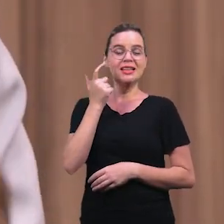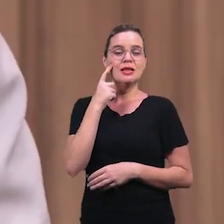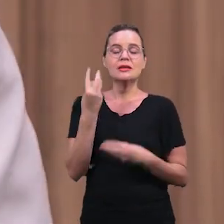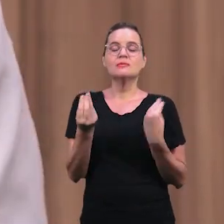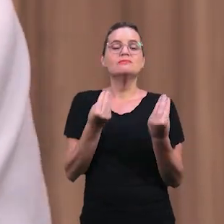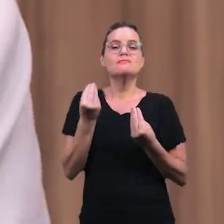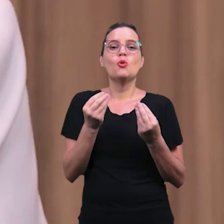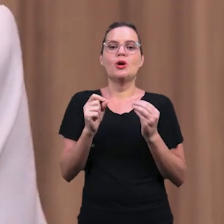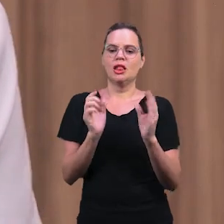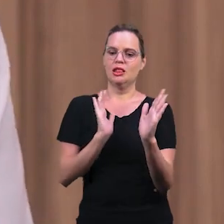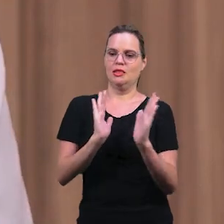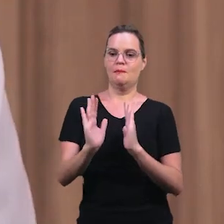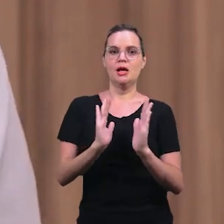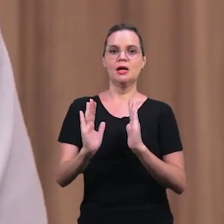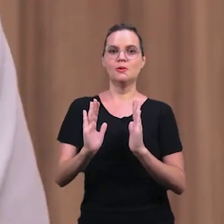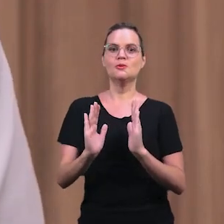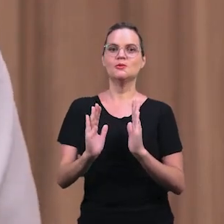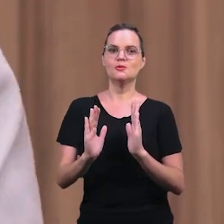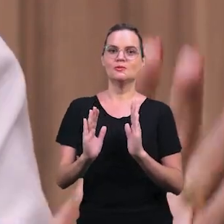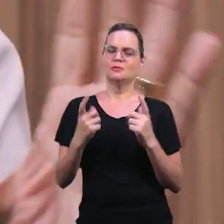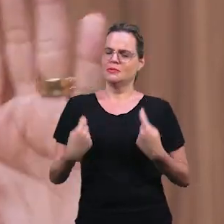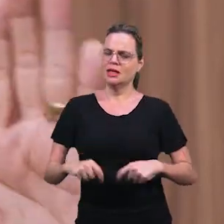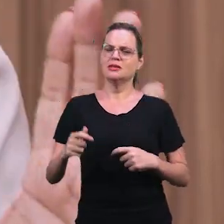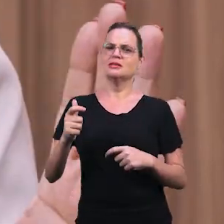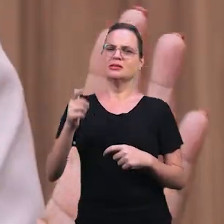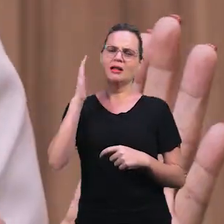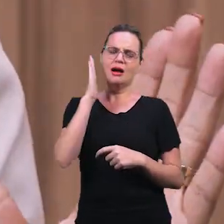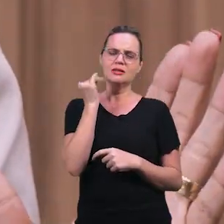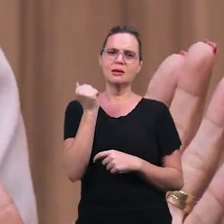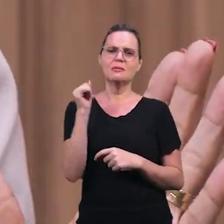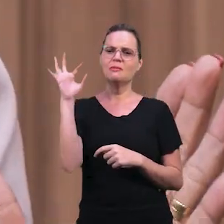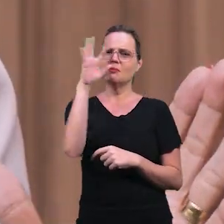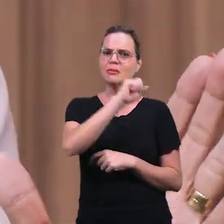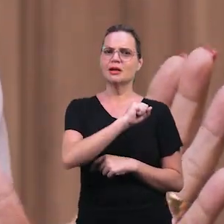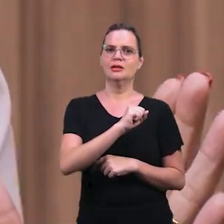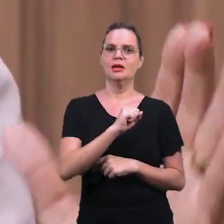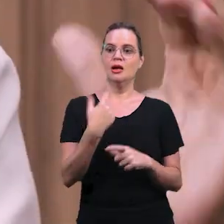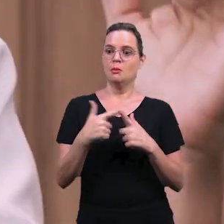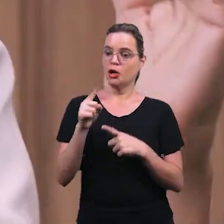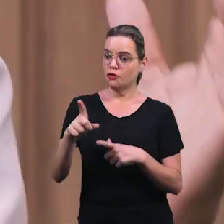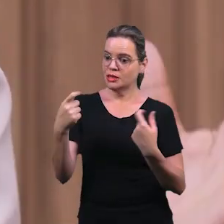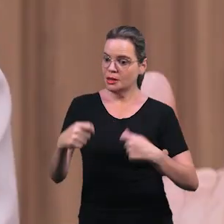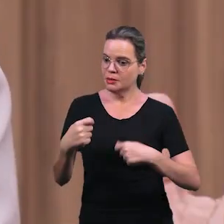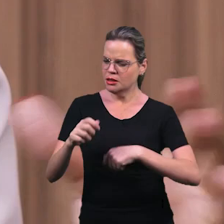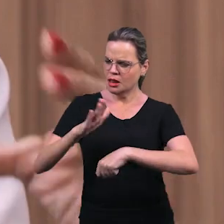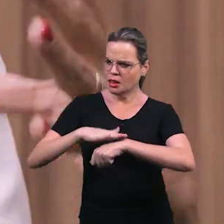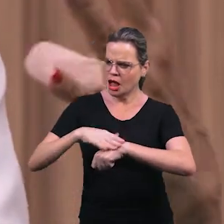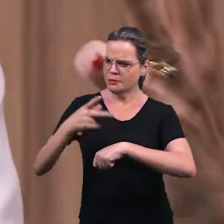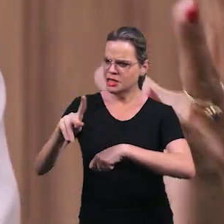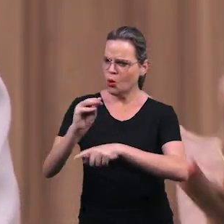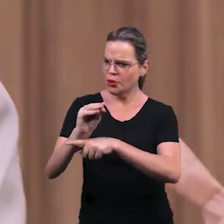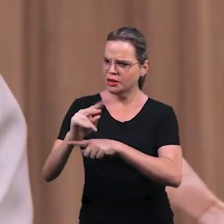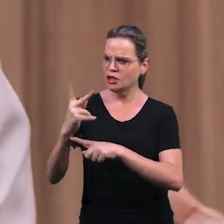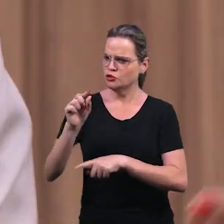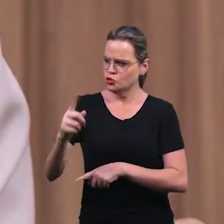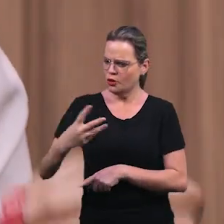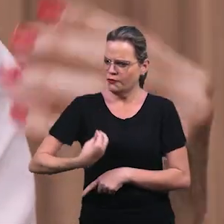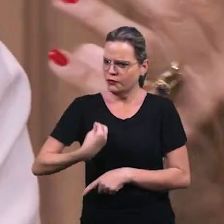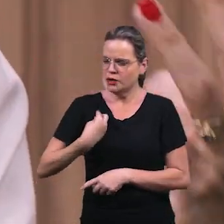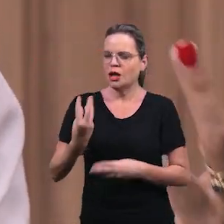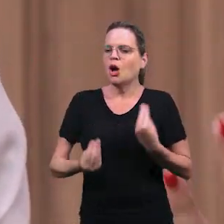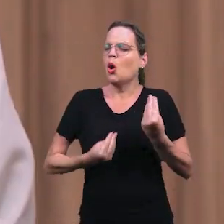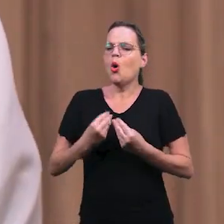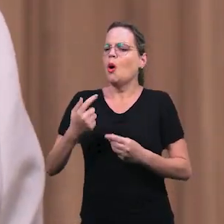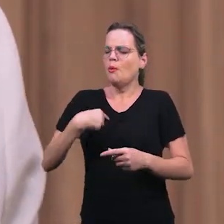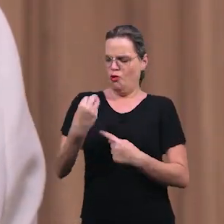né? Antes da gente trabalhar, inclusive, no grupo, e aí a gente mostrava para eles, olha, o tempo que você precisa ter para se cuidar.